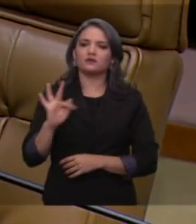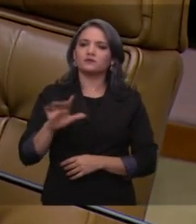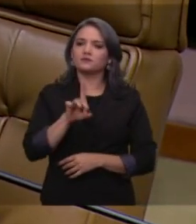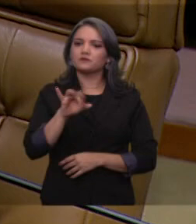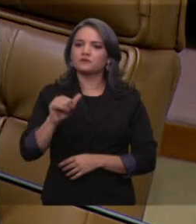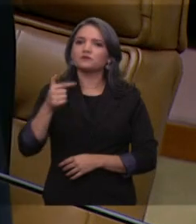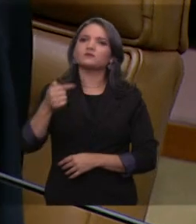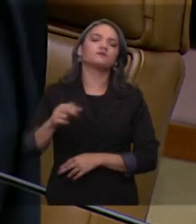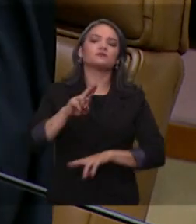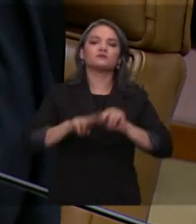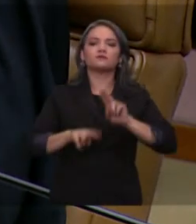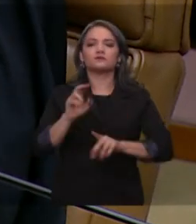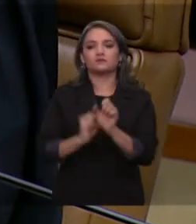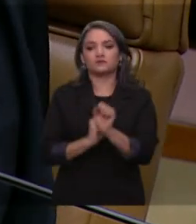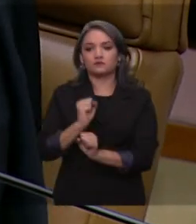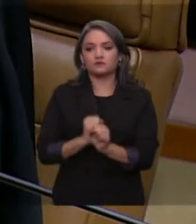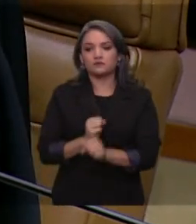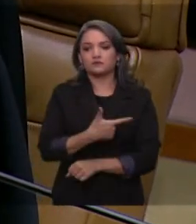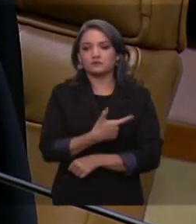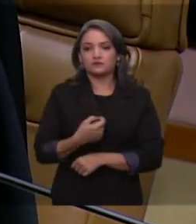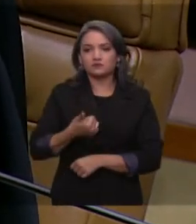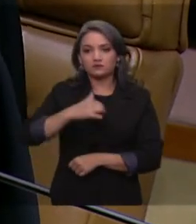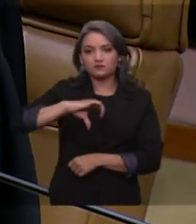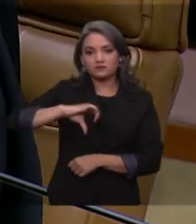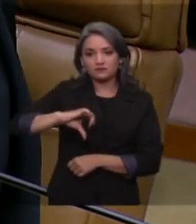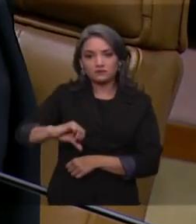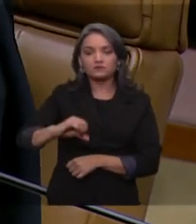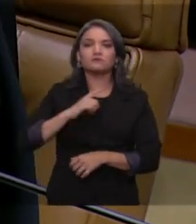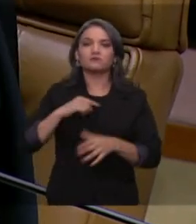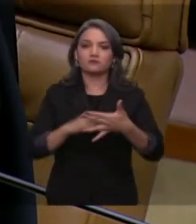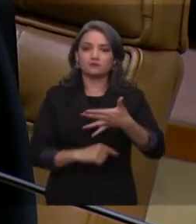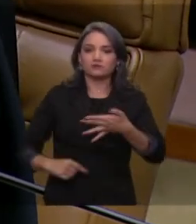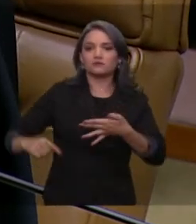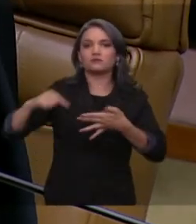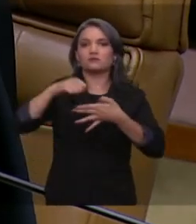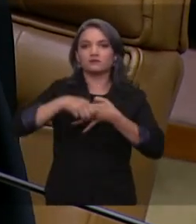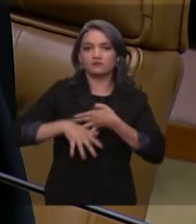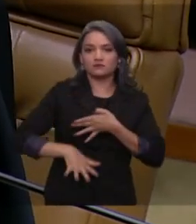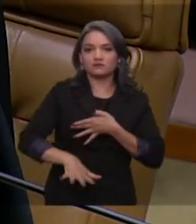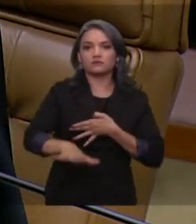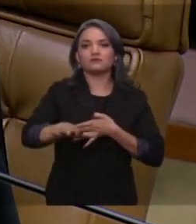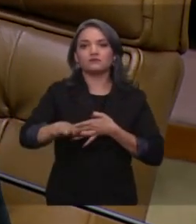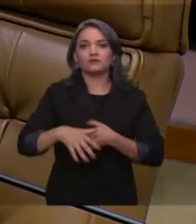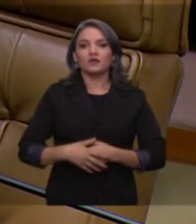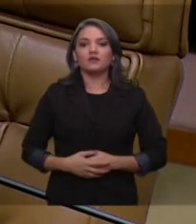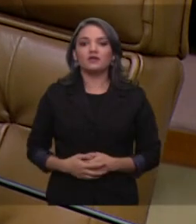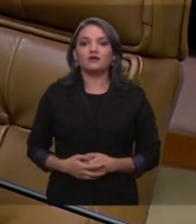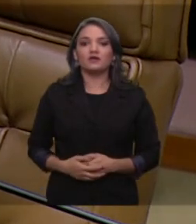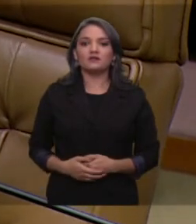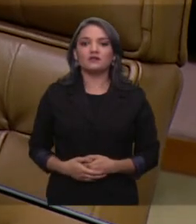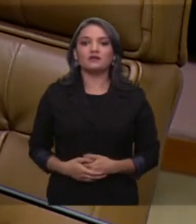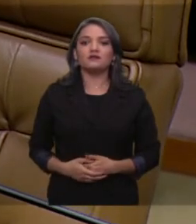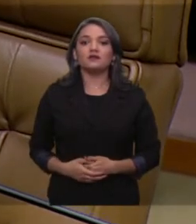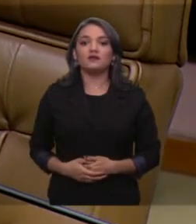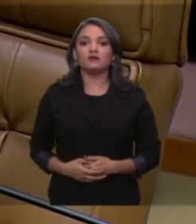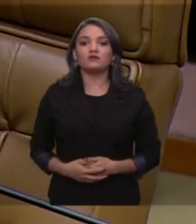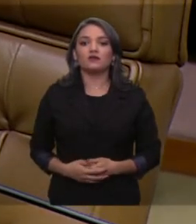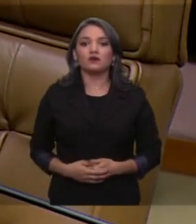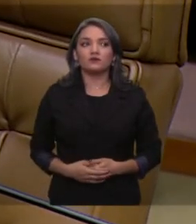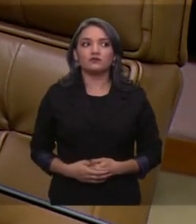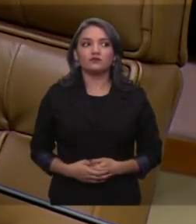de 2019 reconheceu a repercussão geral. E repercussão geral,